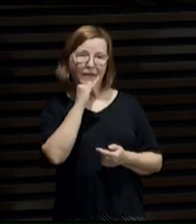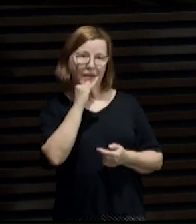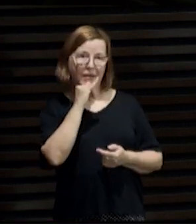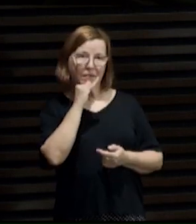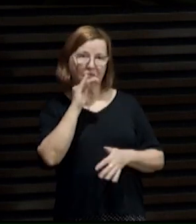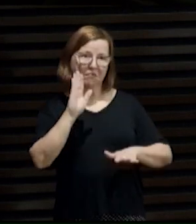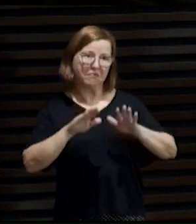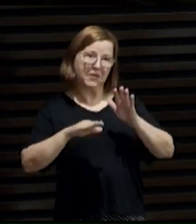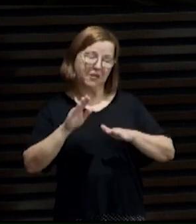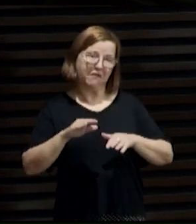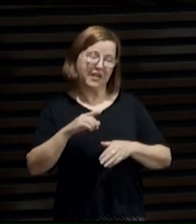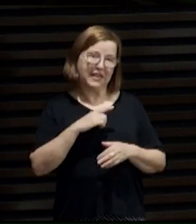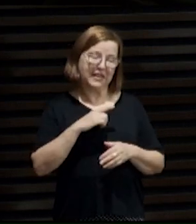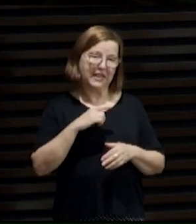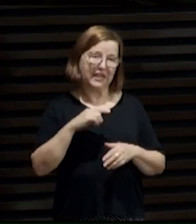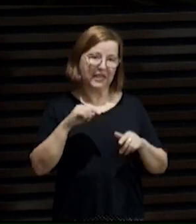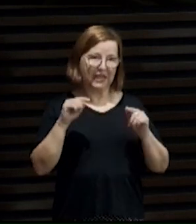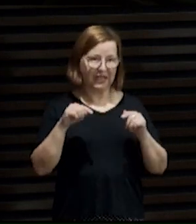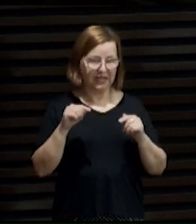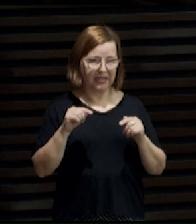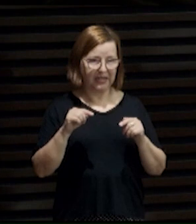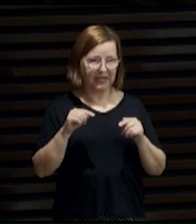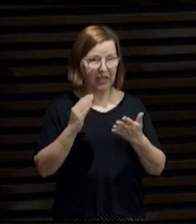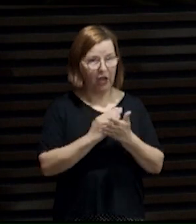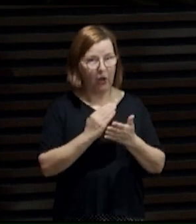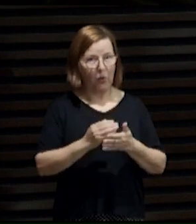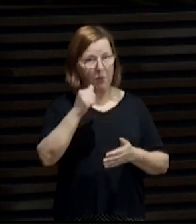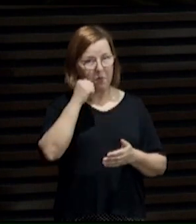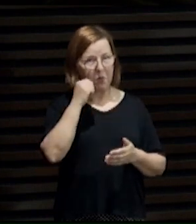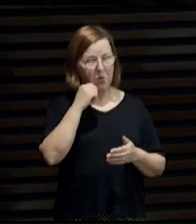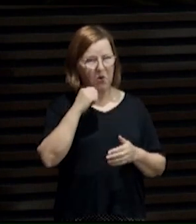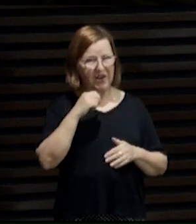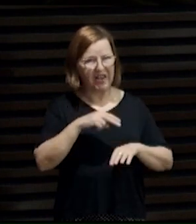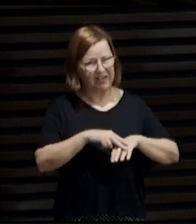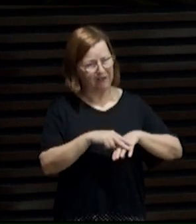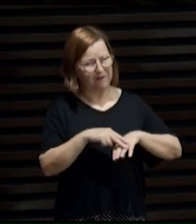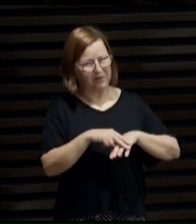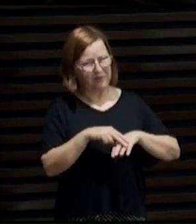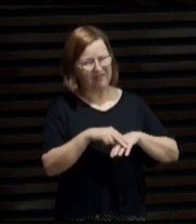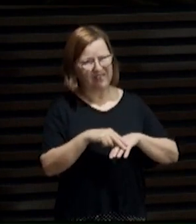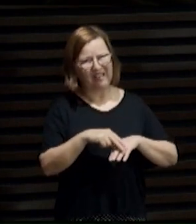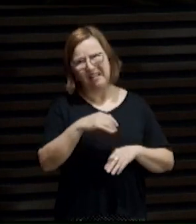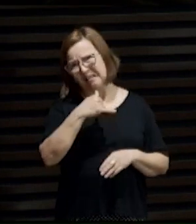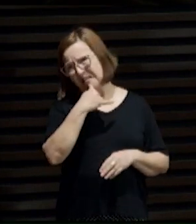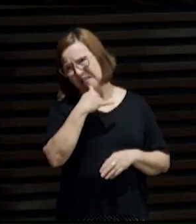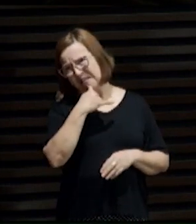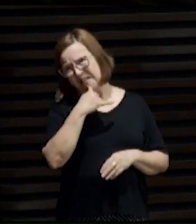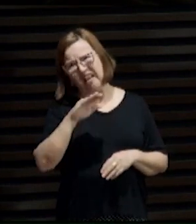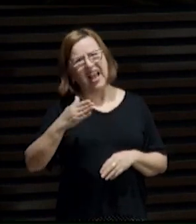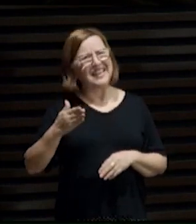são viúvas. E elas podem desanimar pensando, então o que o pastor está dizendo não se aplica para a minha